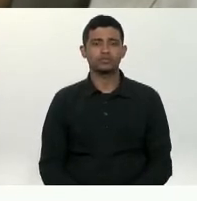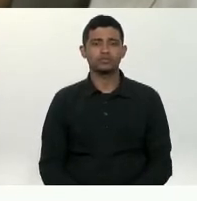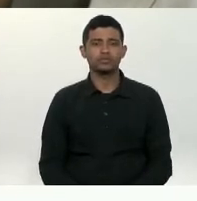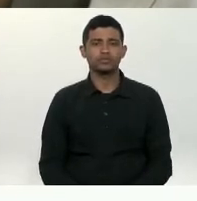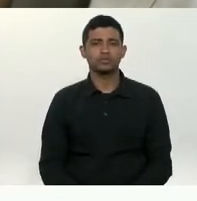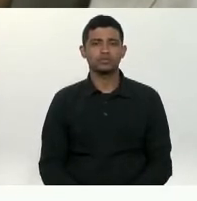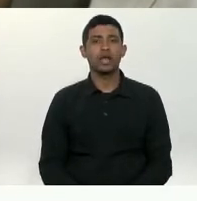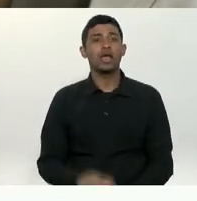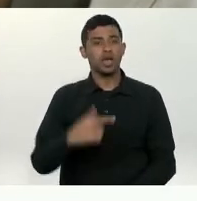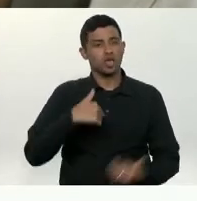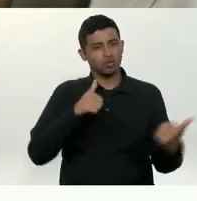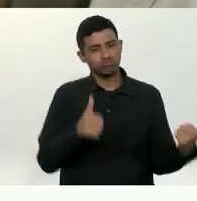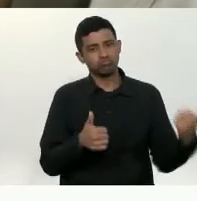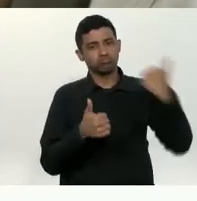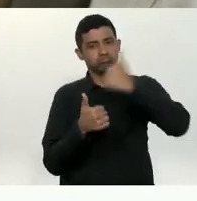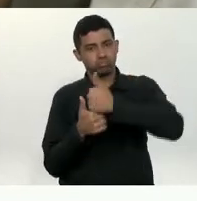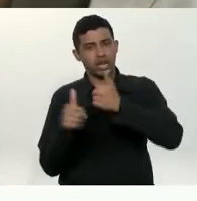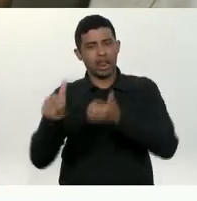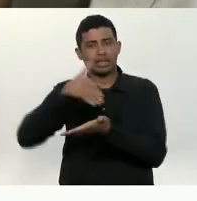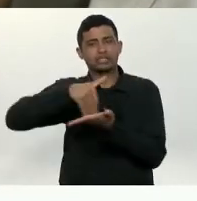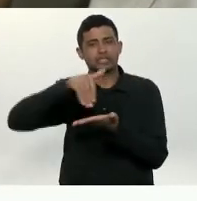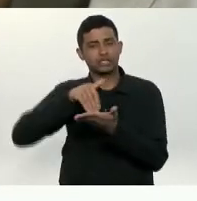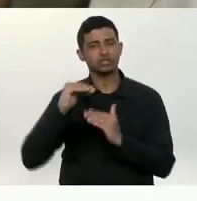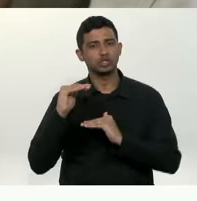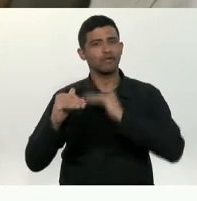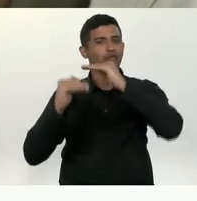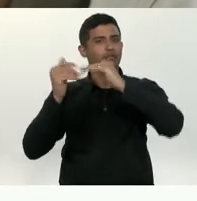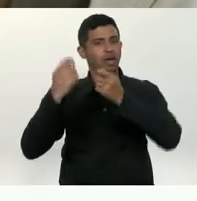Quando assumi a Secretaria de Estado de Desenvolvimento Econômico,